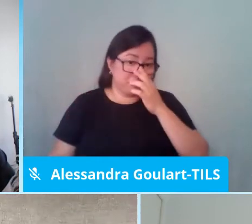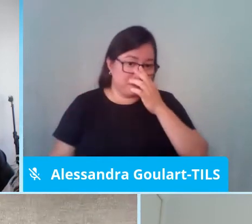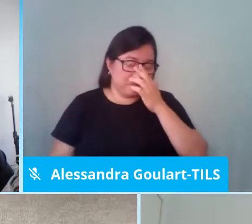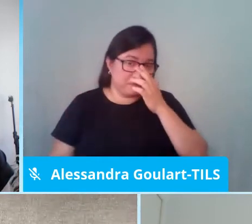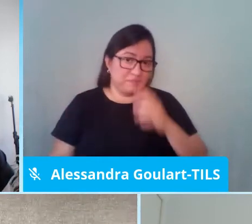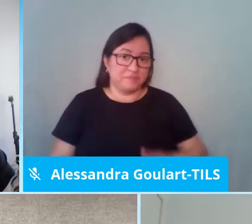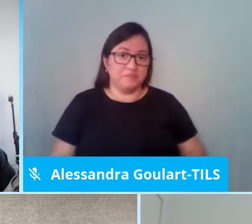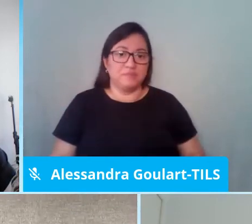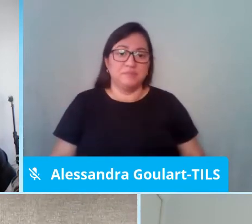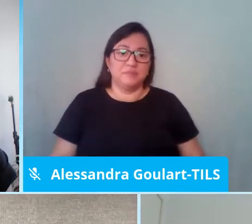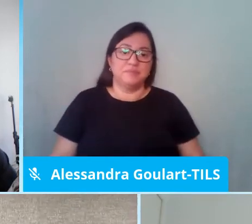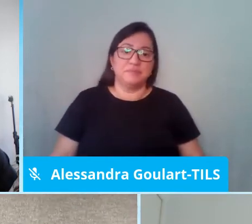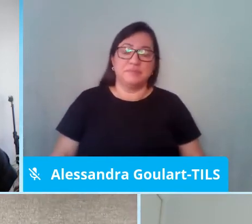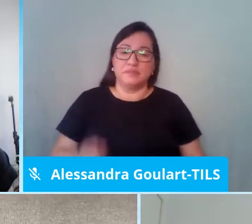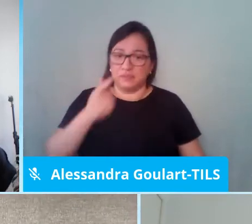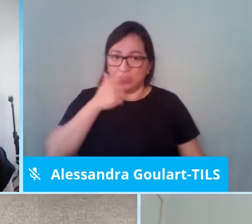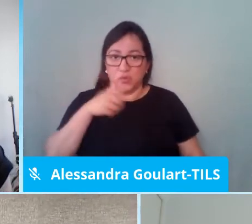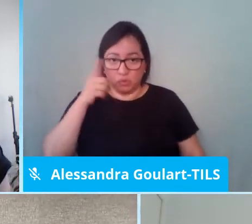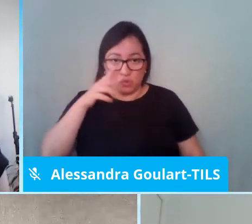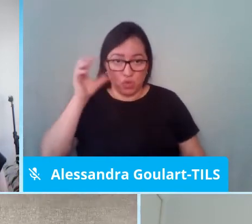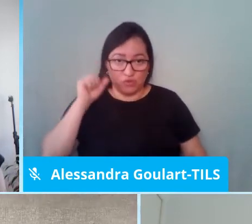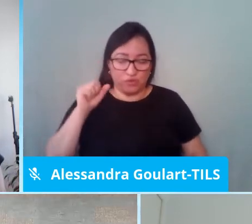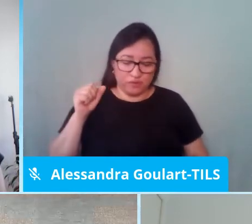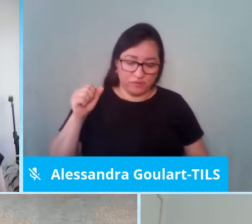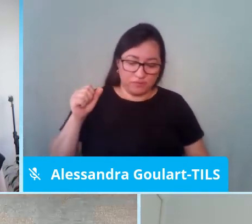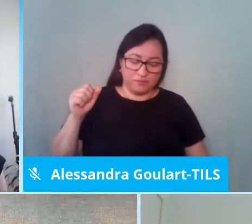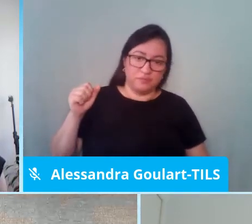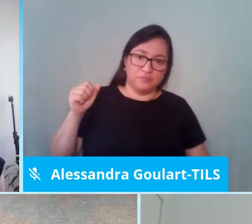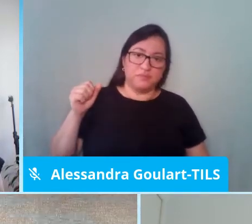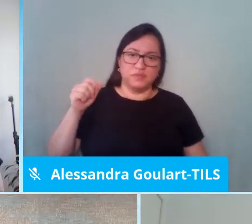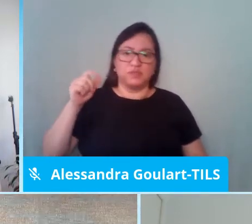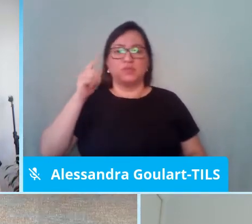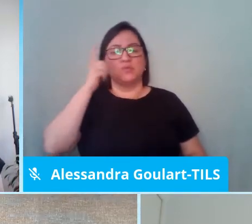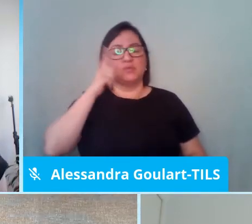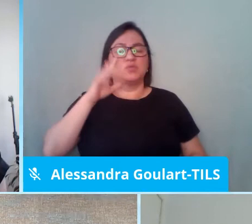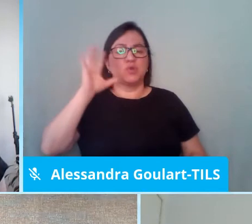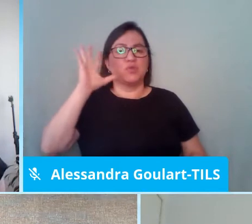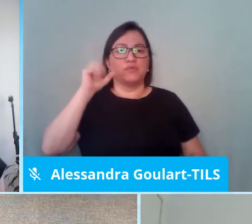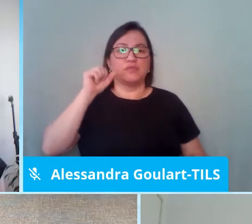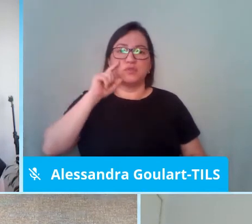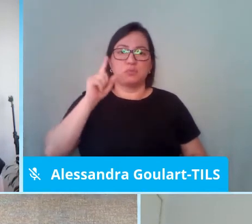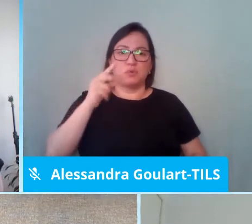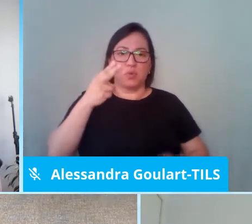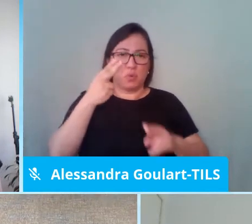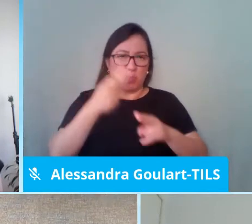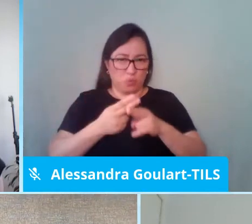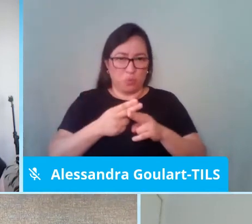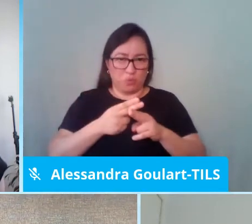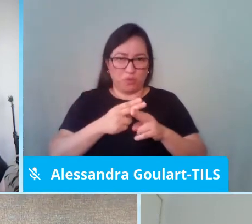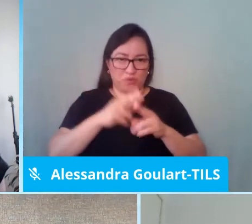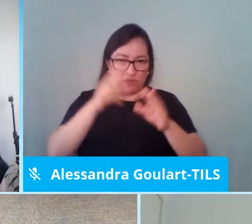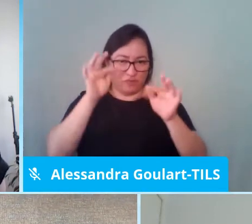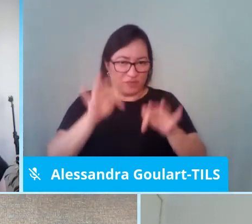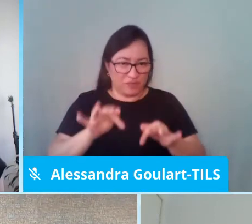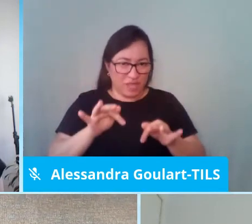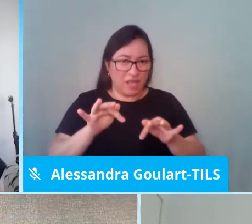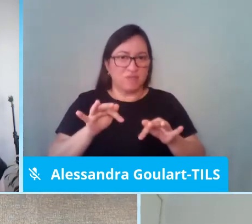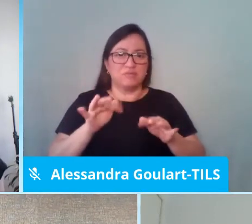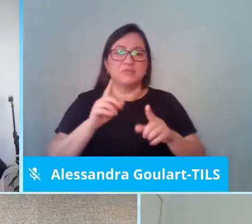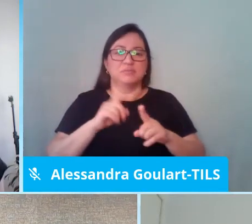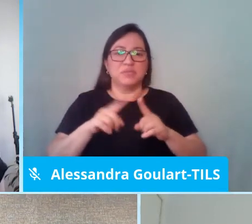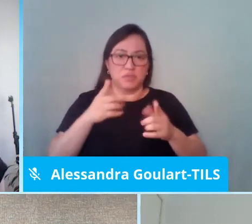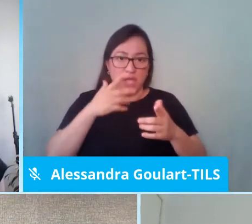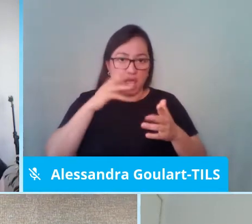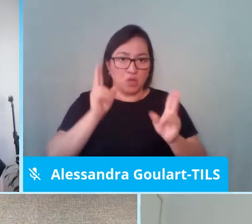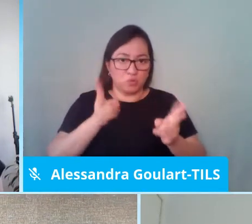Eu espero que vocês tenham conseguido ouvir. A gente escutou, a gente interrompeu um pouco antes de tu finalizar a tua fala. Não sei se tu quer